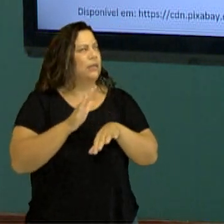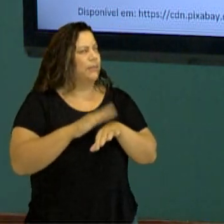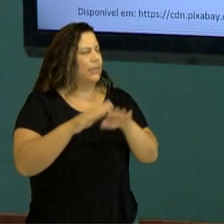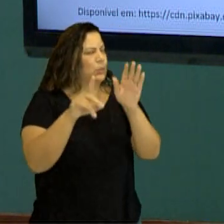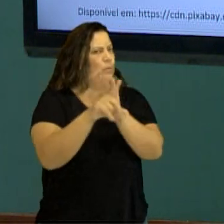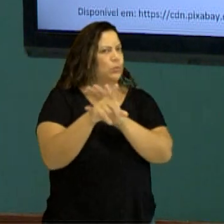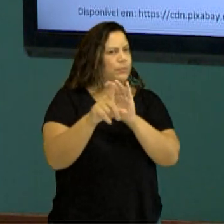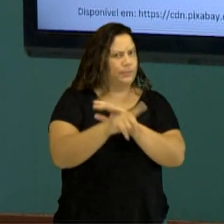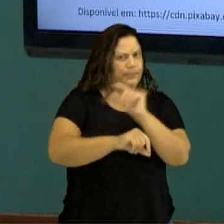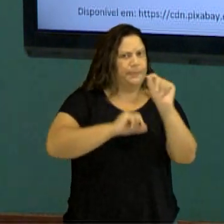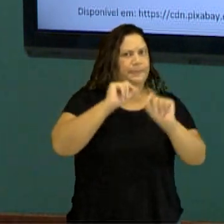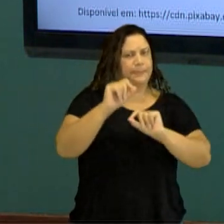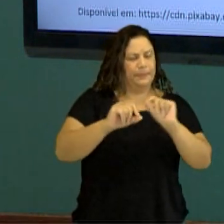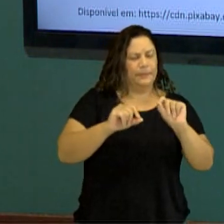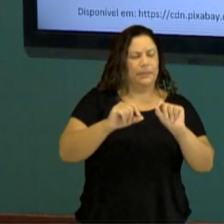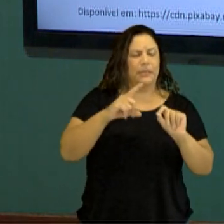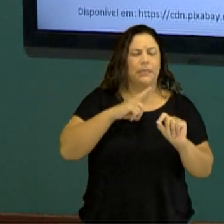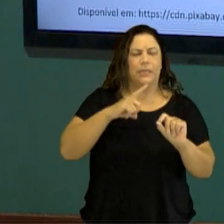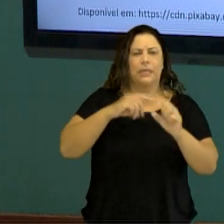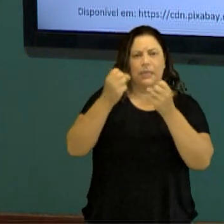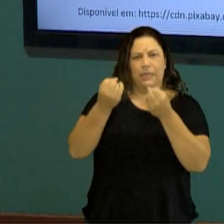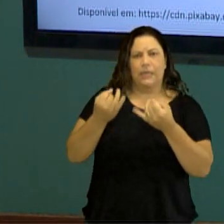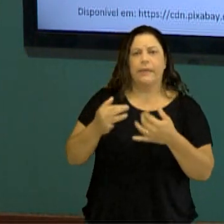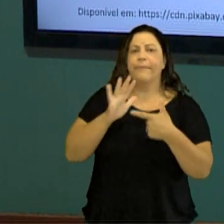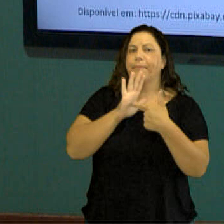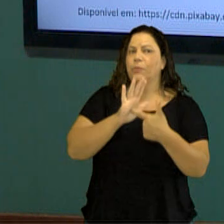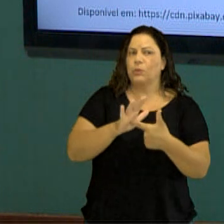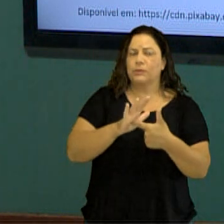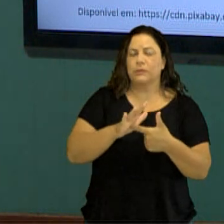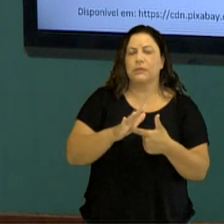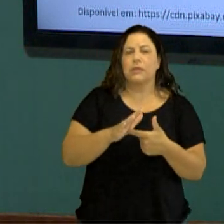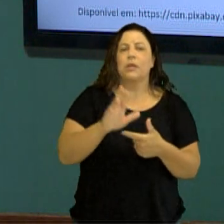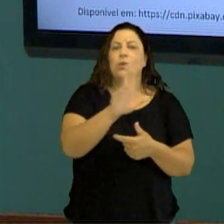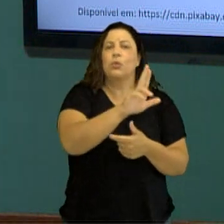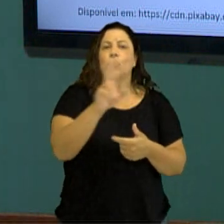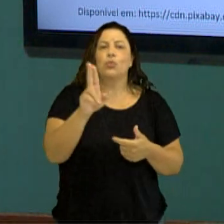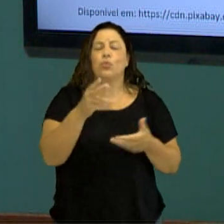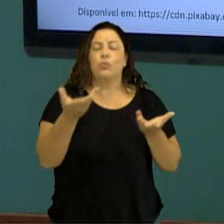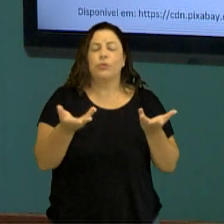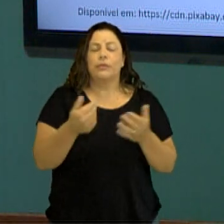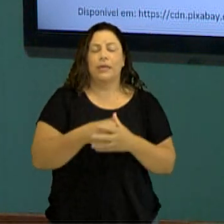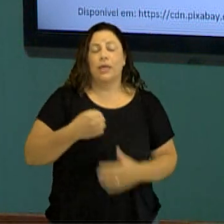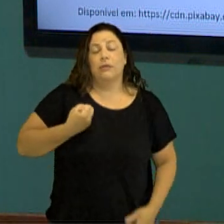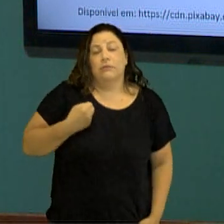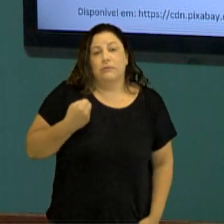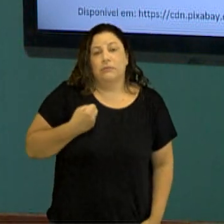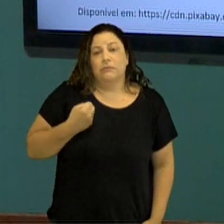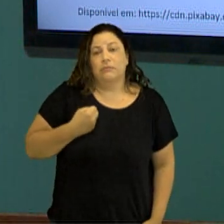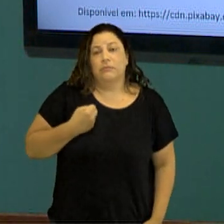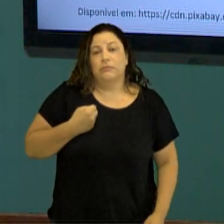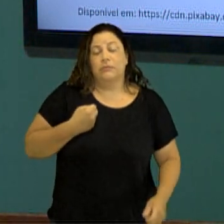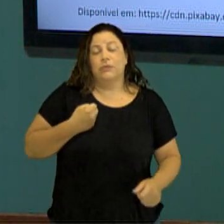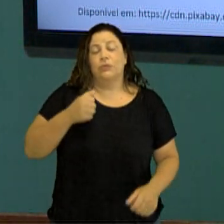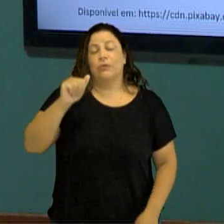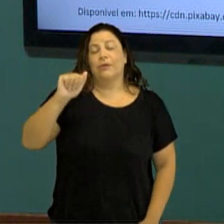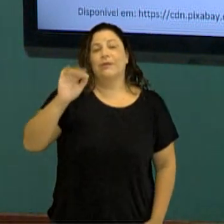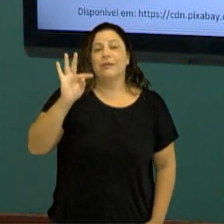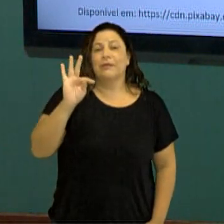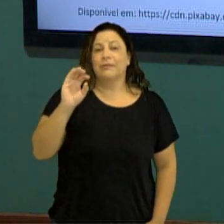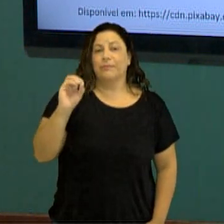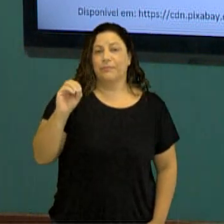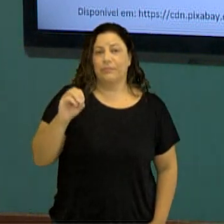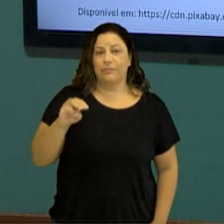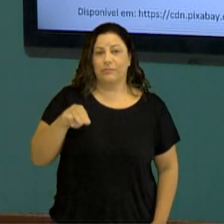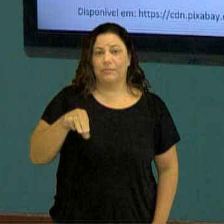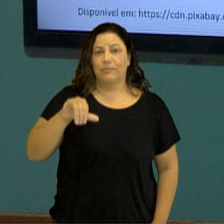questão, mais uma variante que eu gostaria de mencionar. Chama-se número atômico. O que é o número atômico? Primeiro eu quero dizer